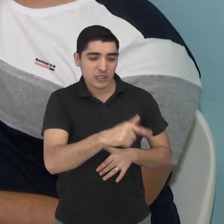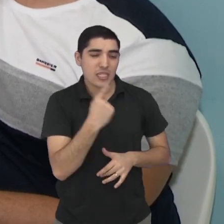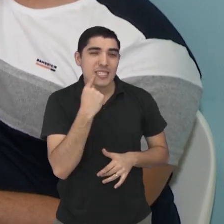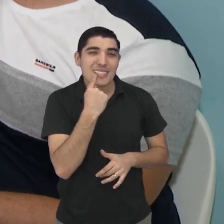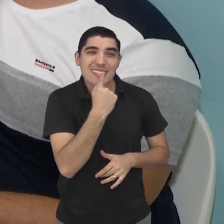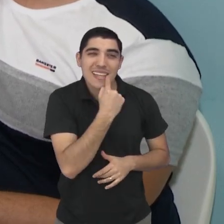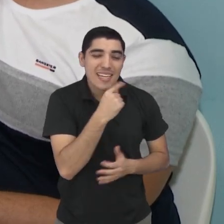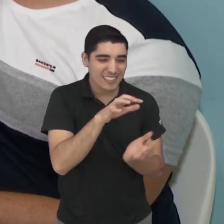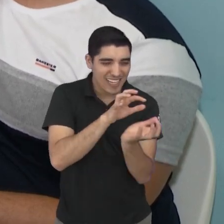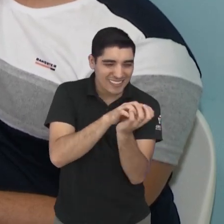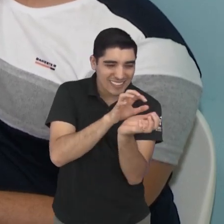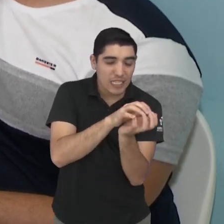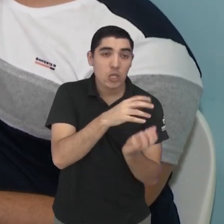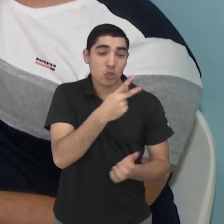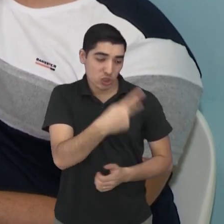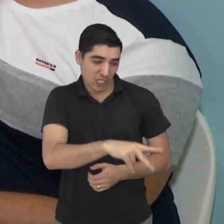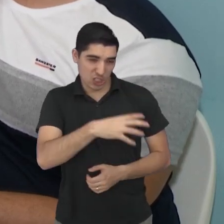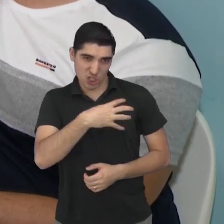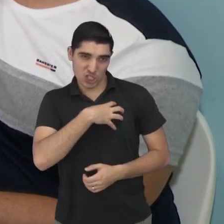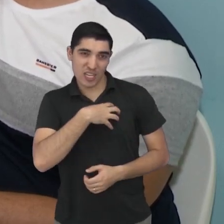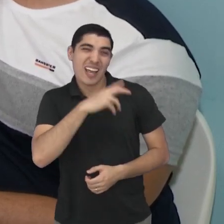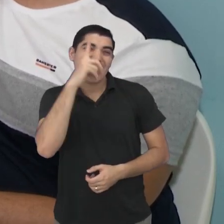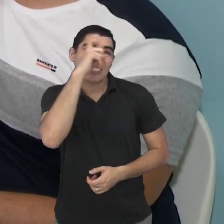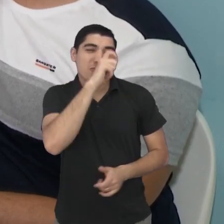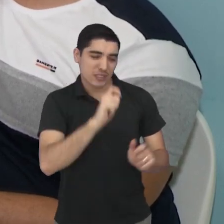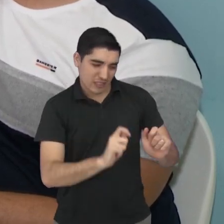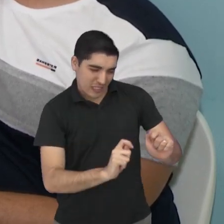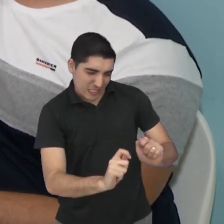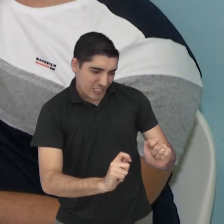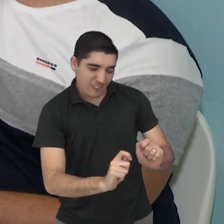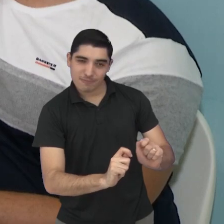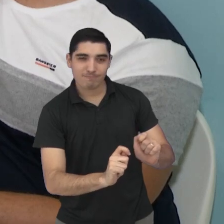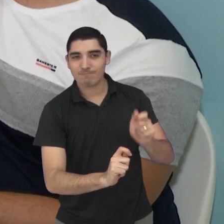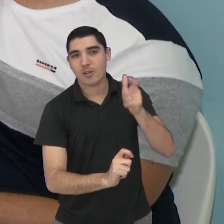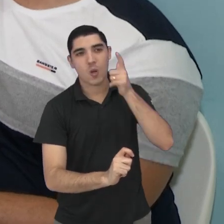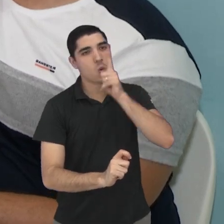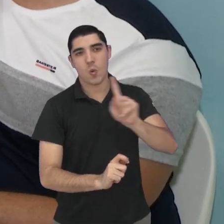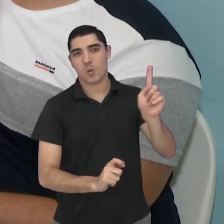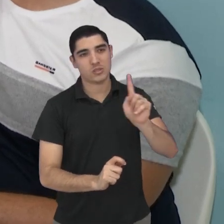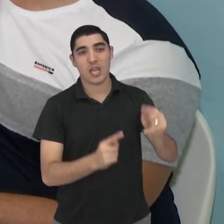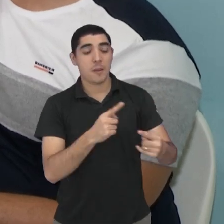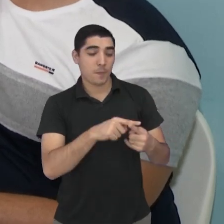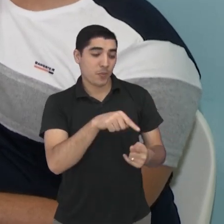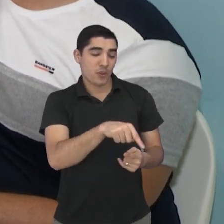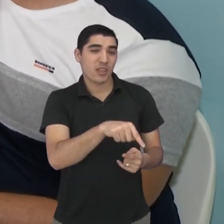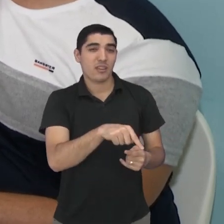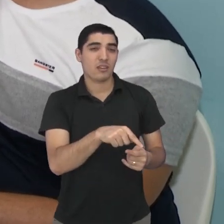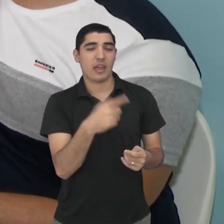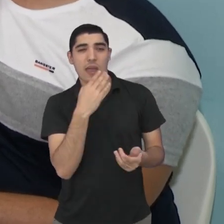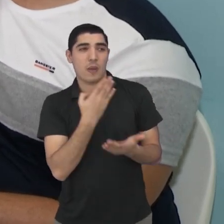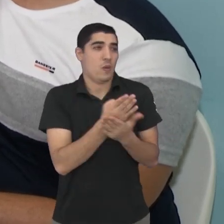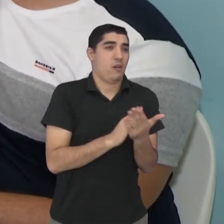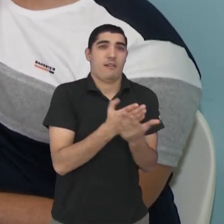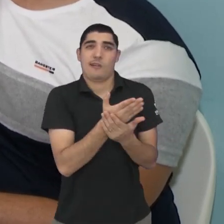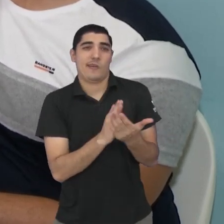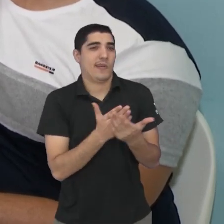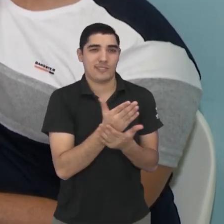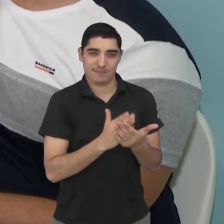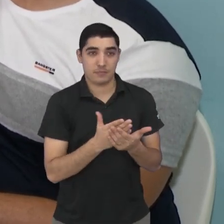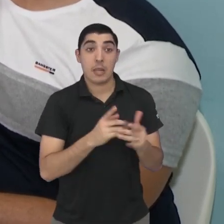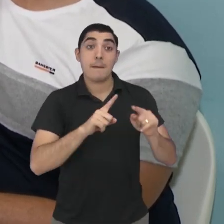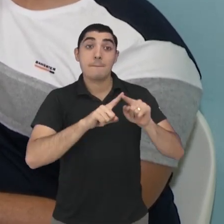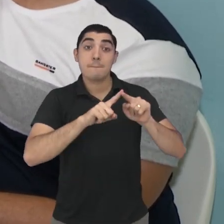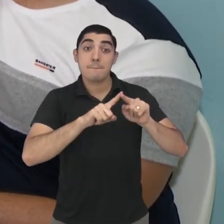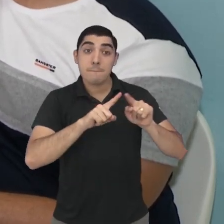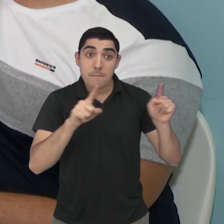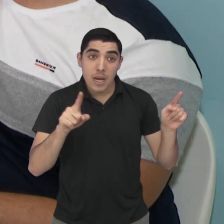isso e às vezes impossibilita a passagem de fio, você manter o animal quieto. Mas esse